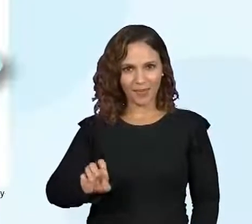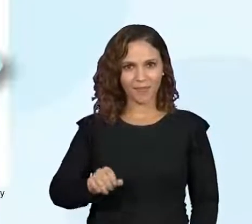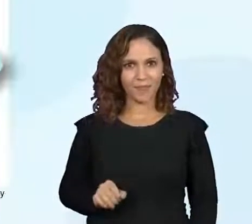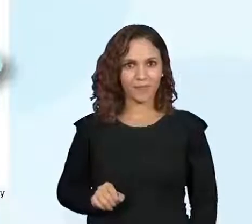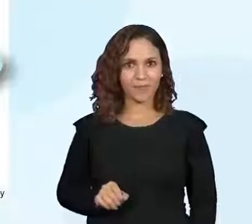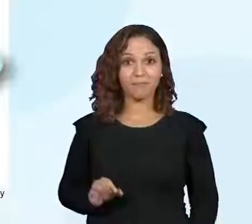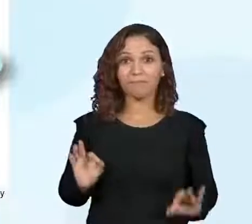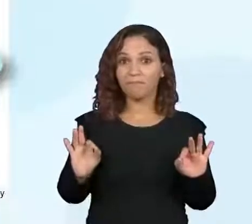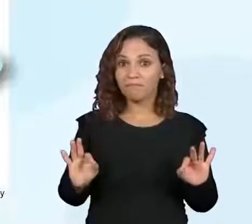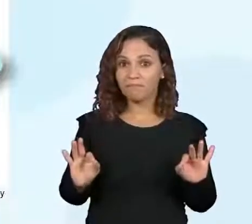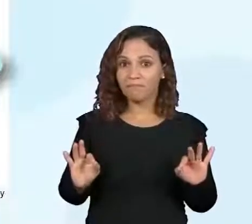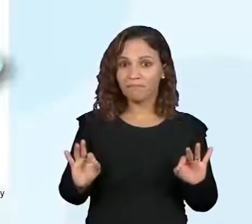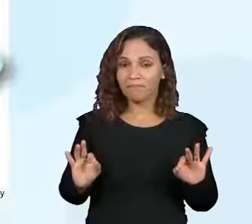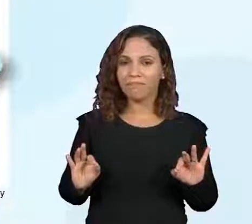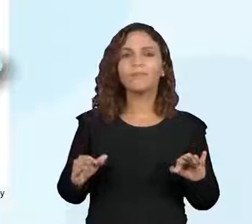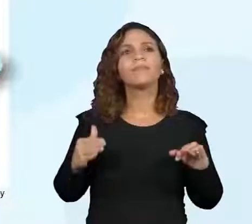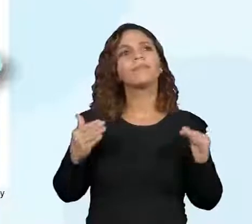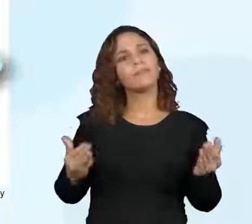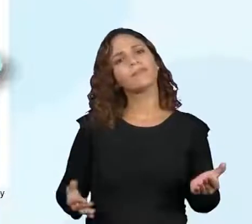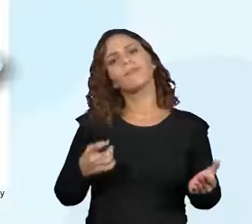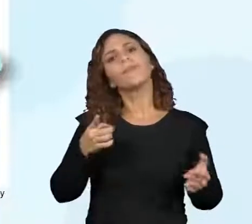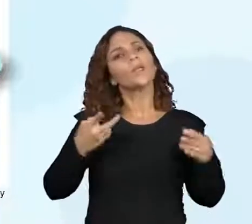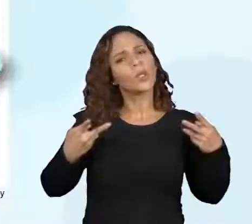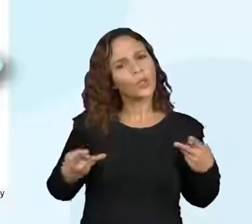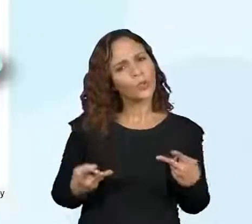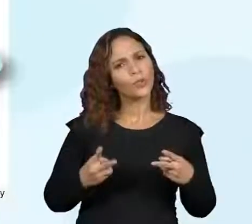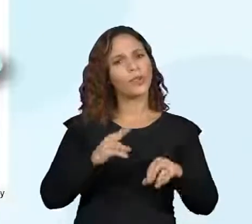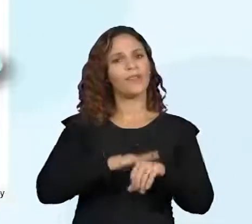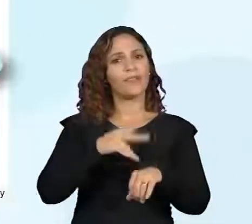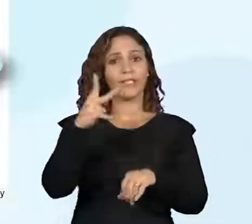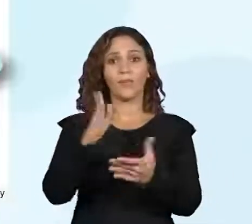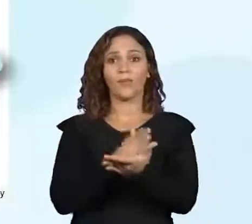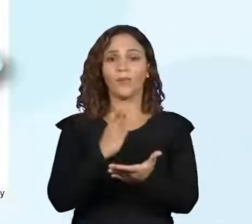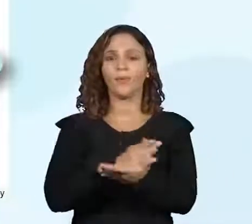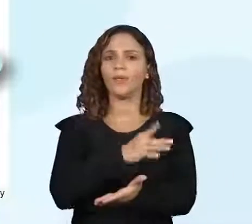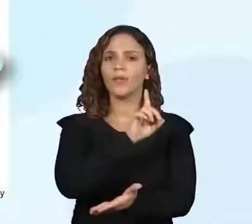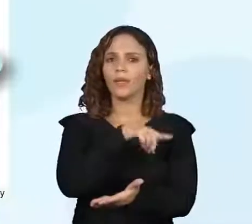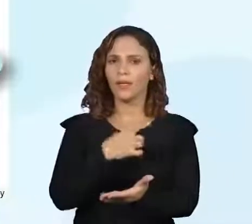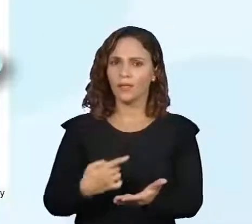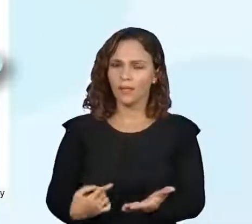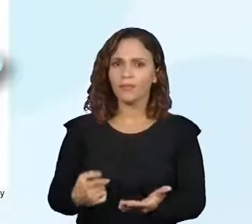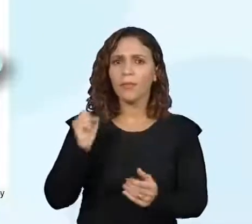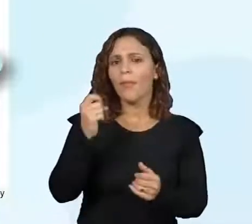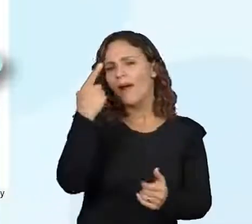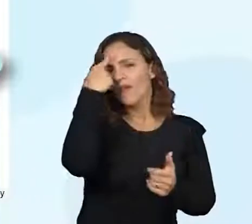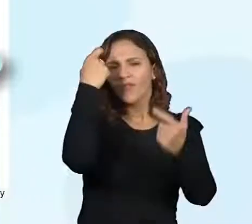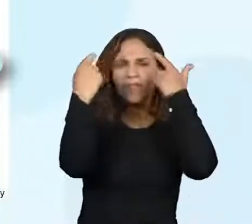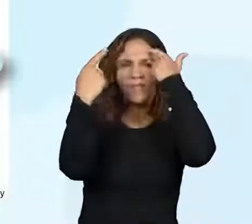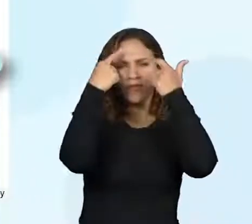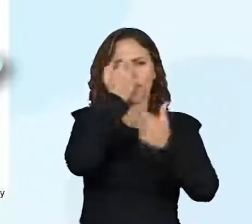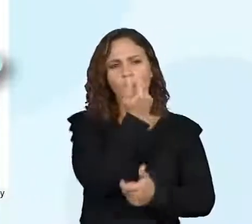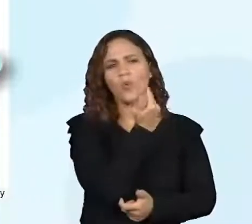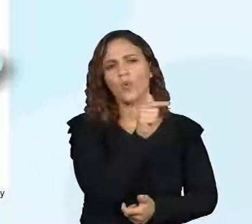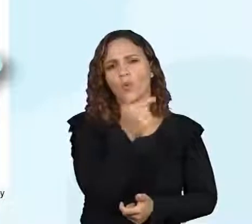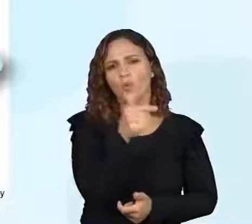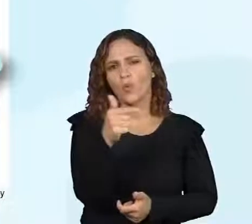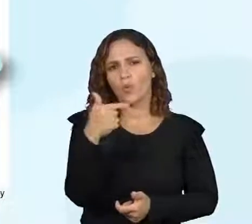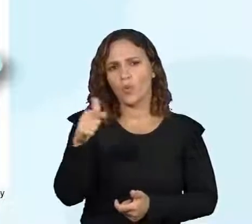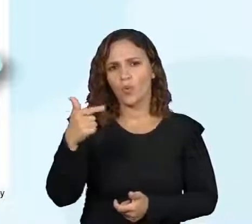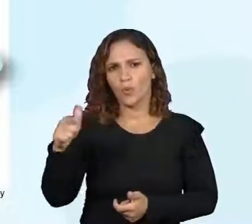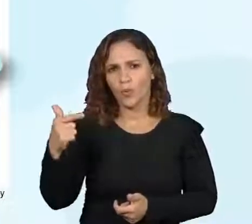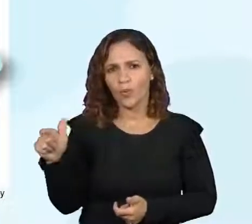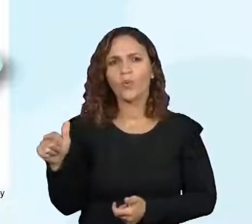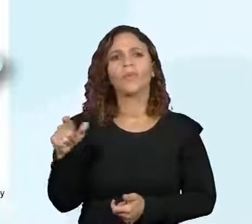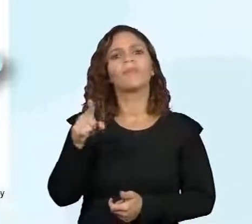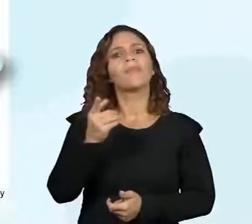tá? Então, continue essa atividade no seu caderno, invente outras sequências numéricas para